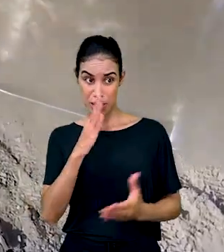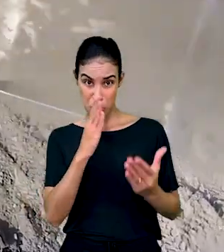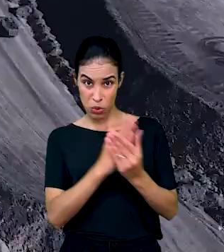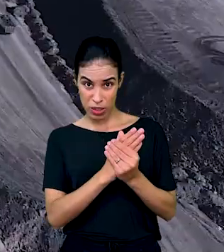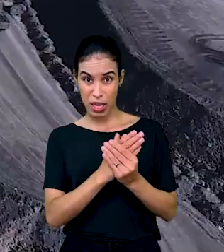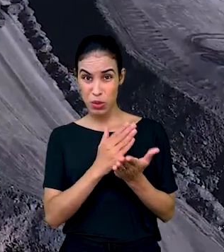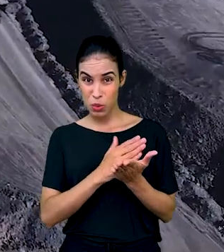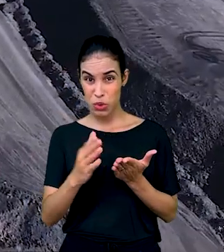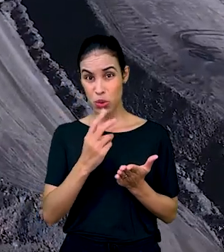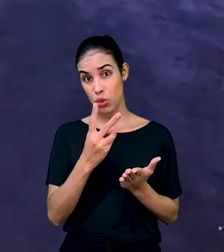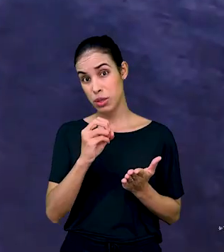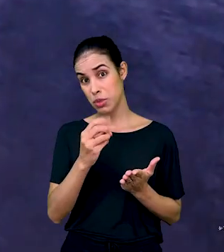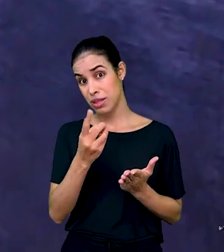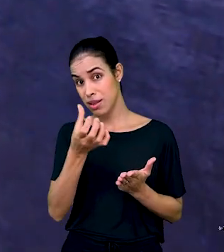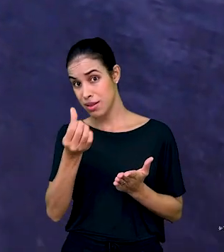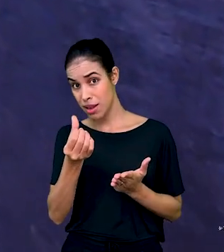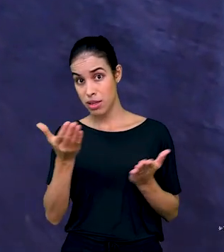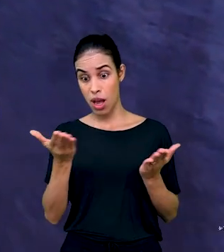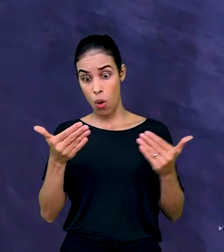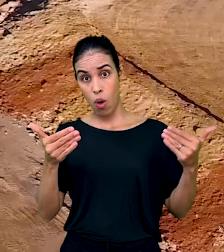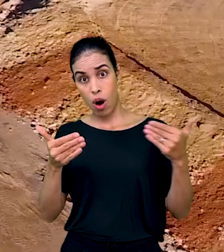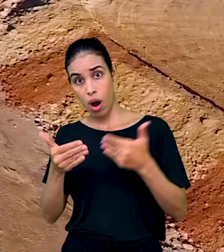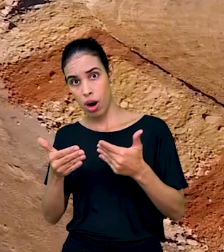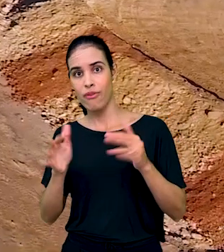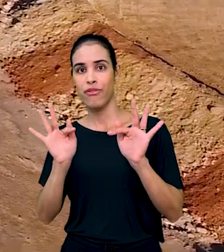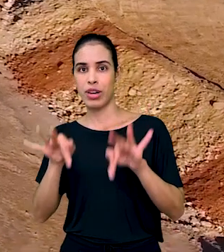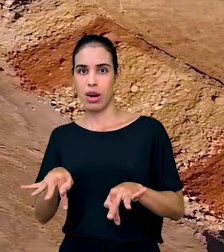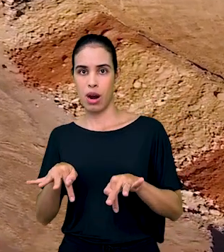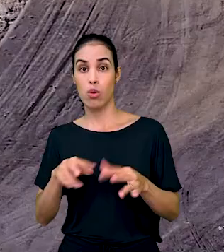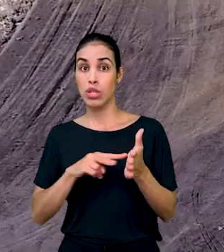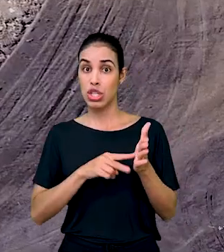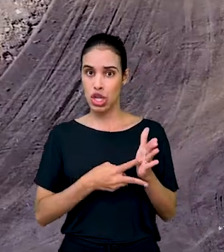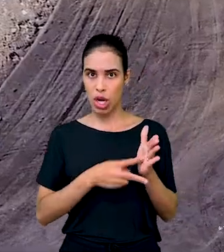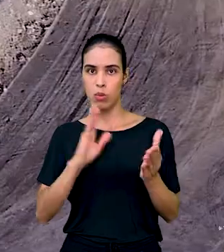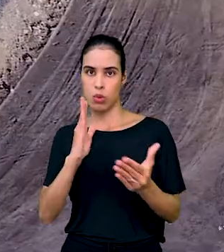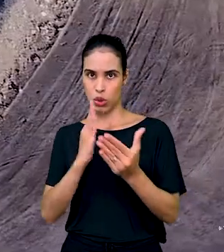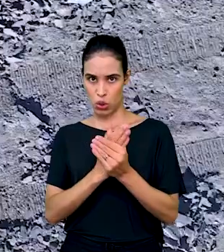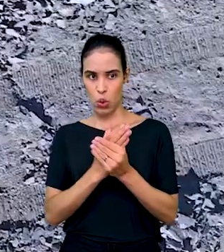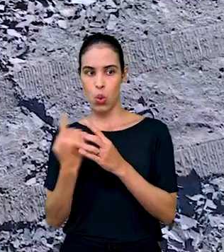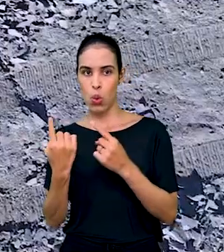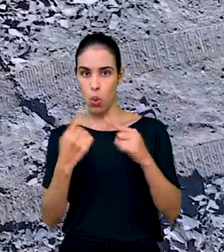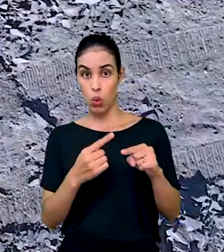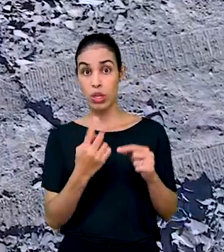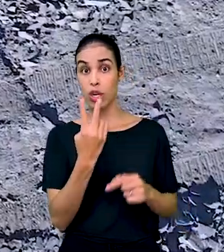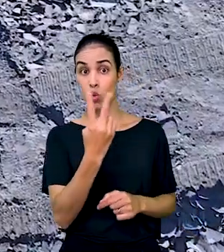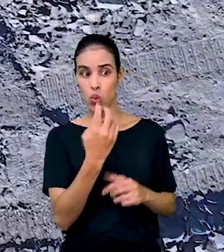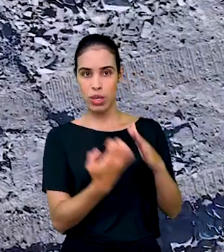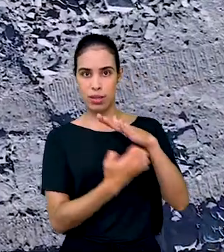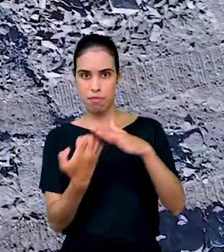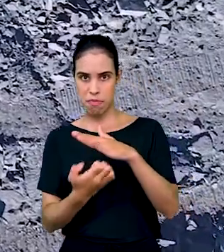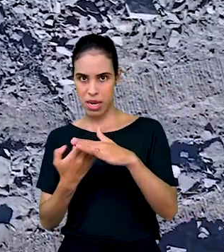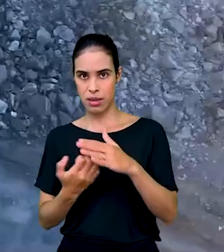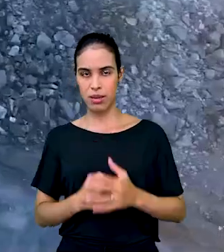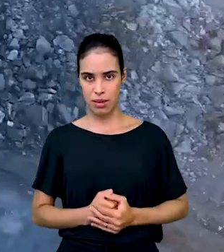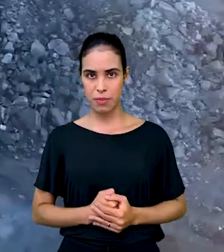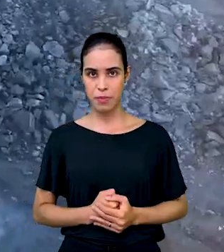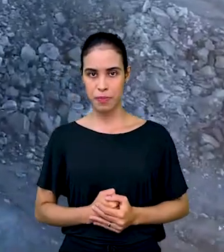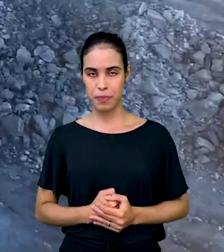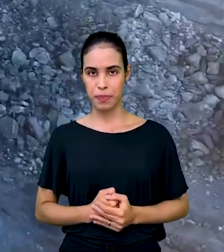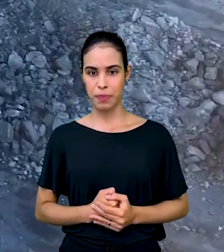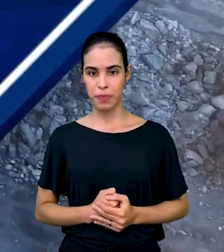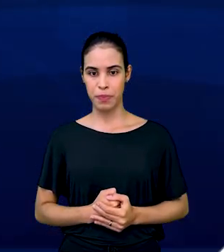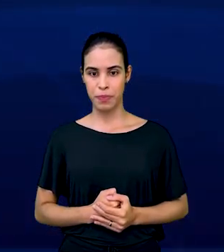processo iniciado em 2016 pelo Sindicato dos Trabalhadores da categoria contra 2 mineradoras da